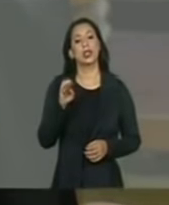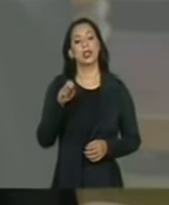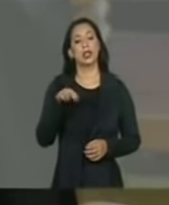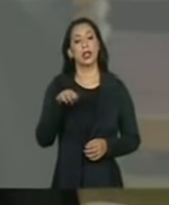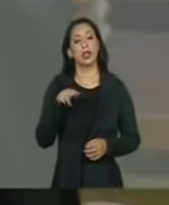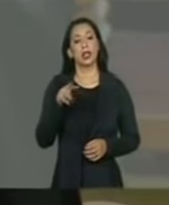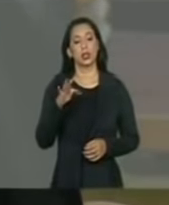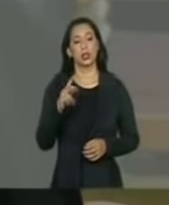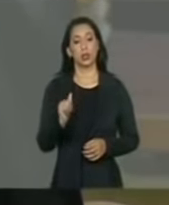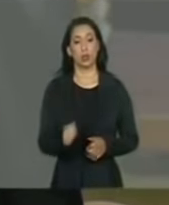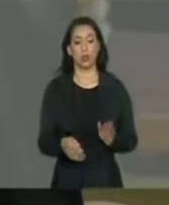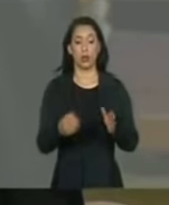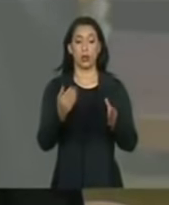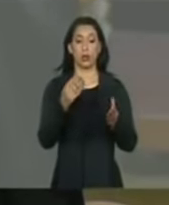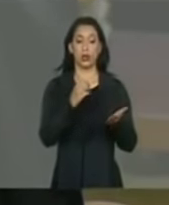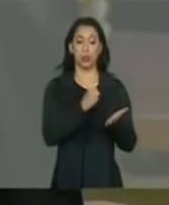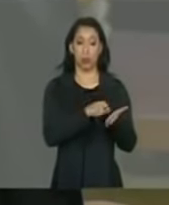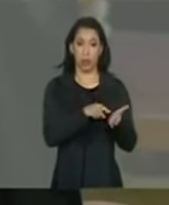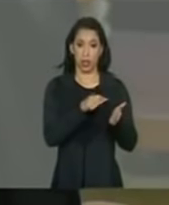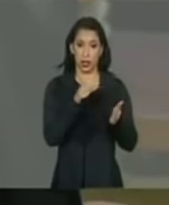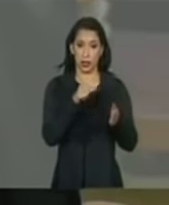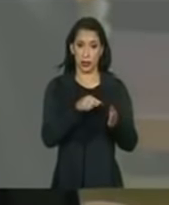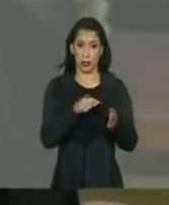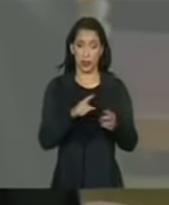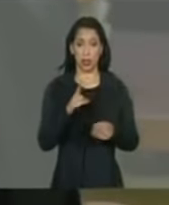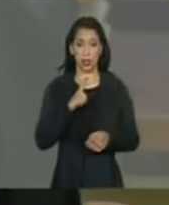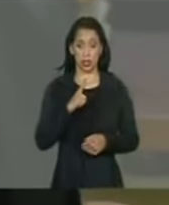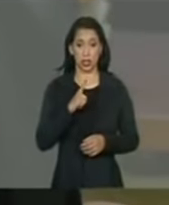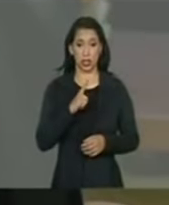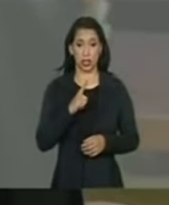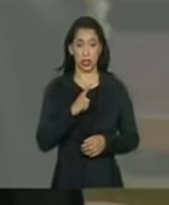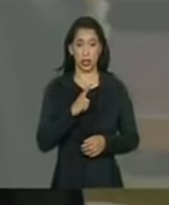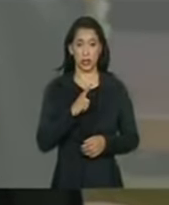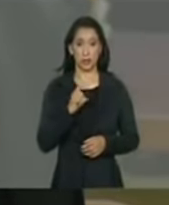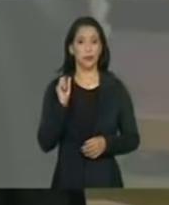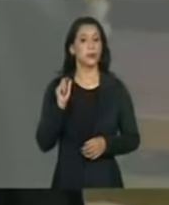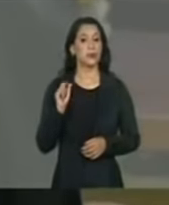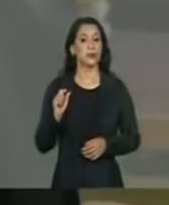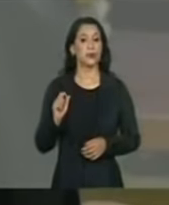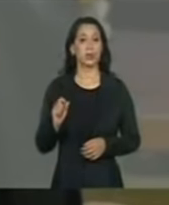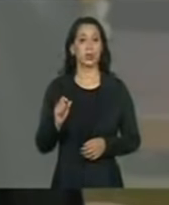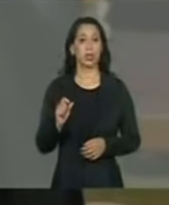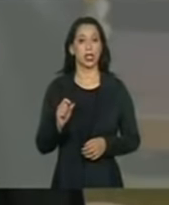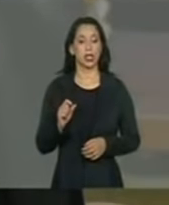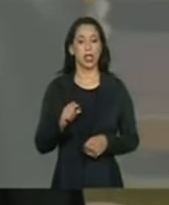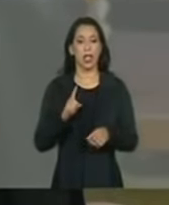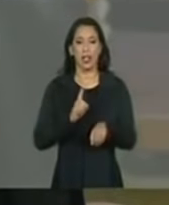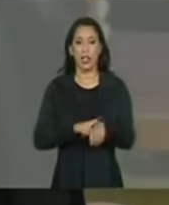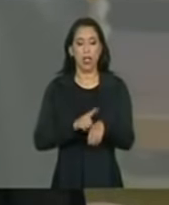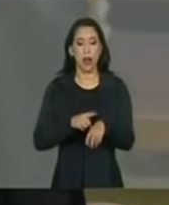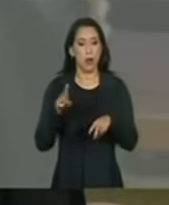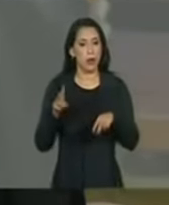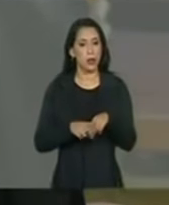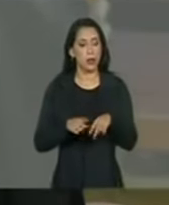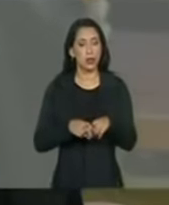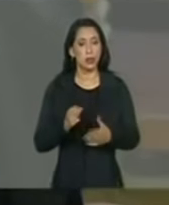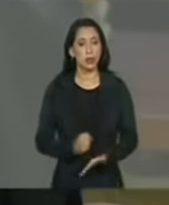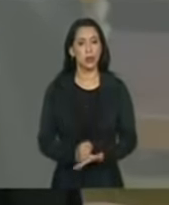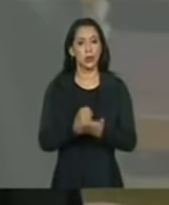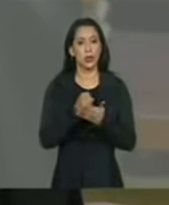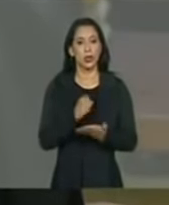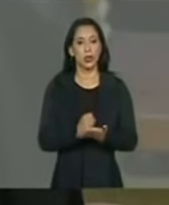dispositivos tais dispositivos vale dizer a imediata prisão o apoio numa combinação